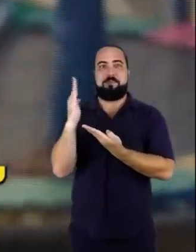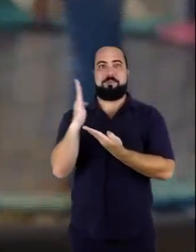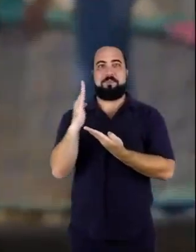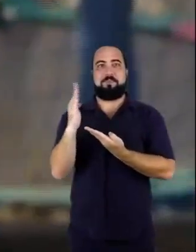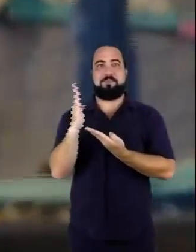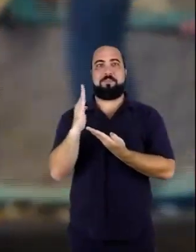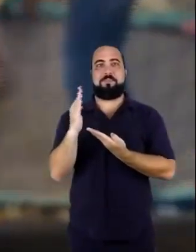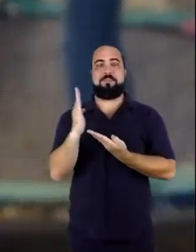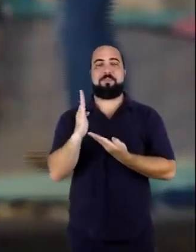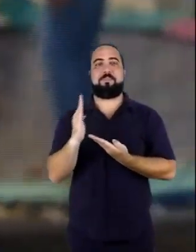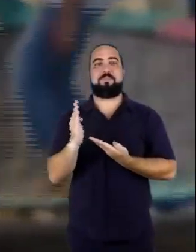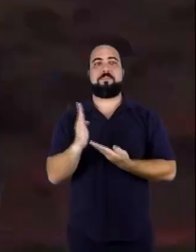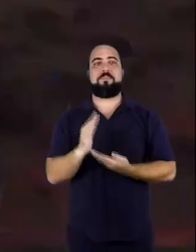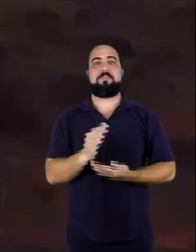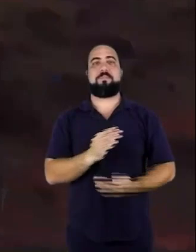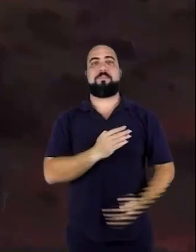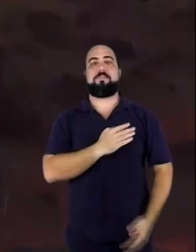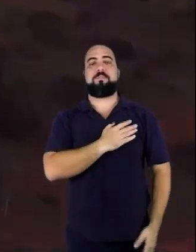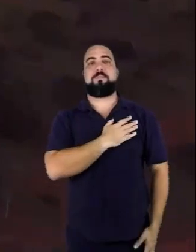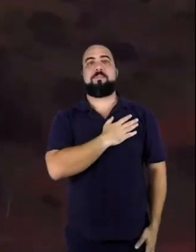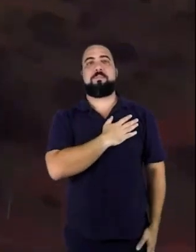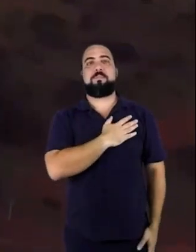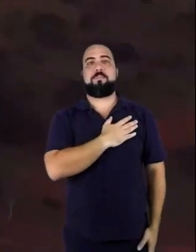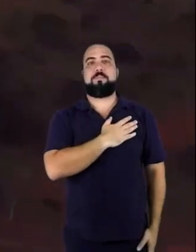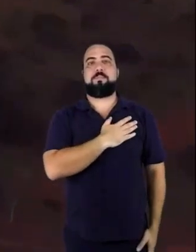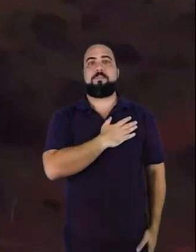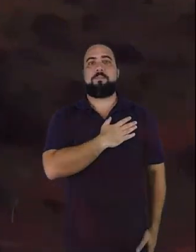mã p